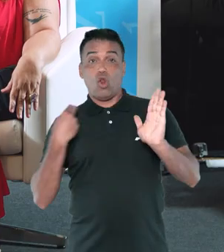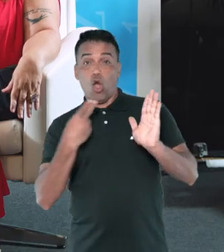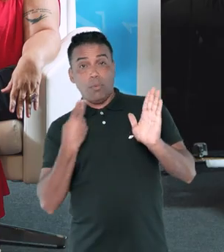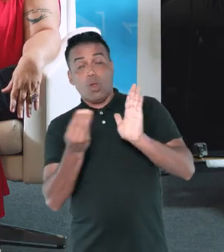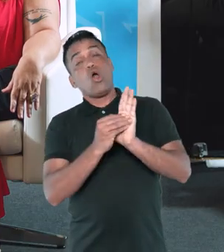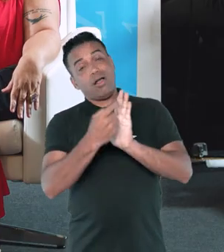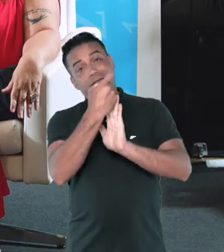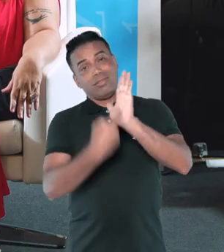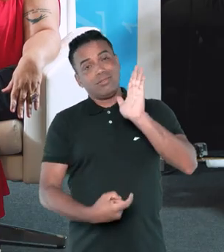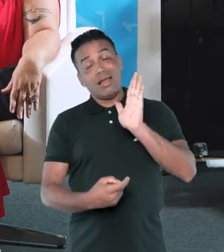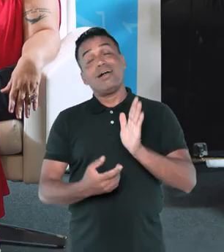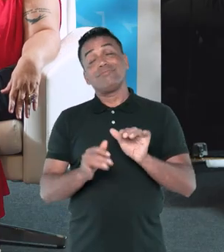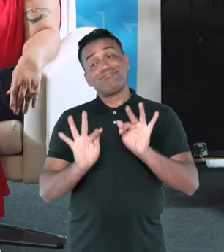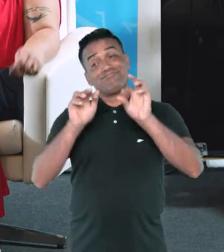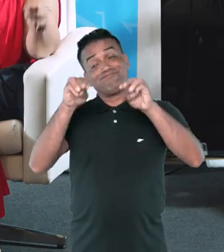fico por aqui.